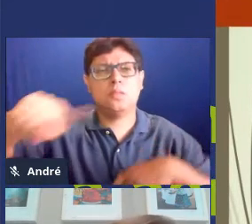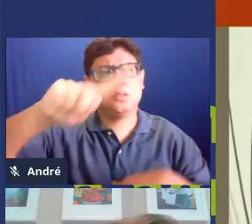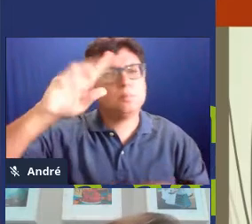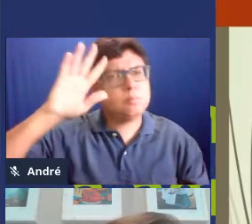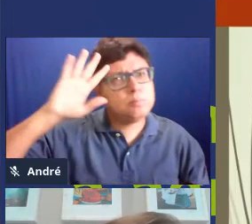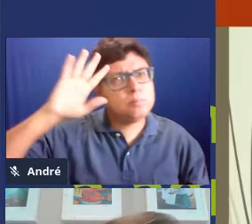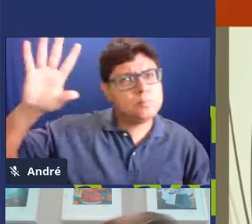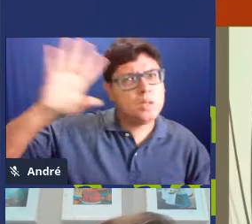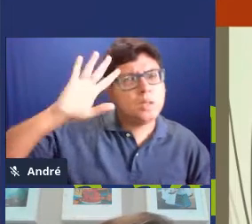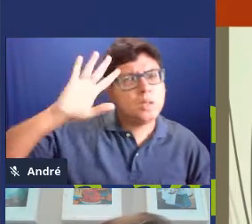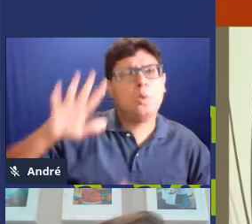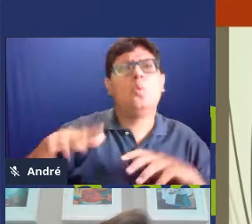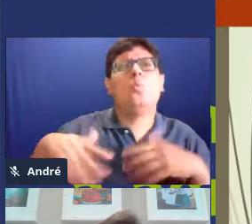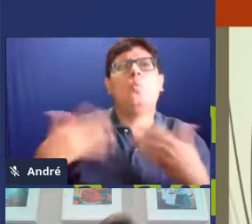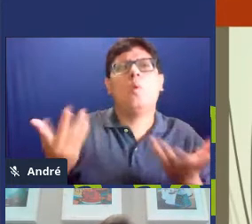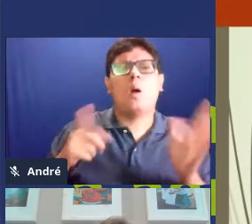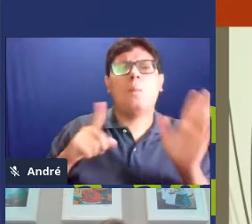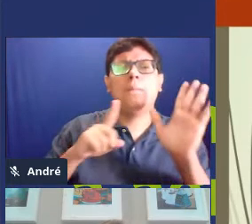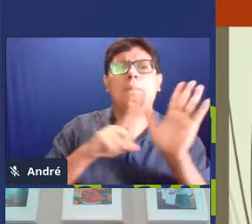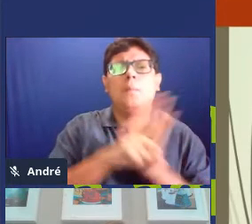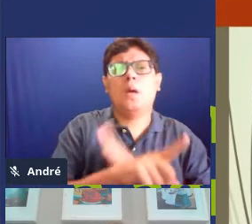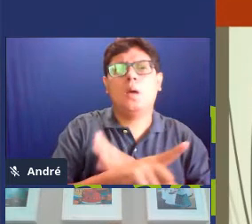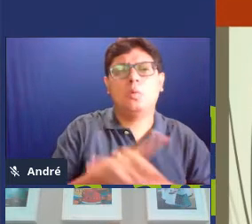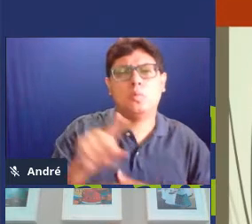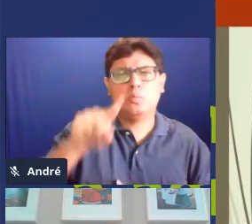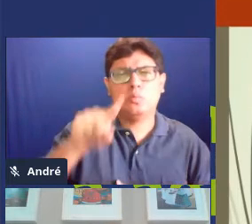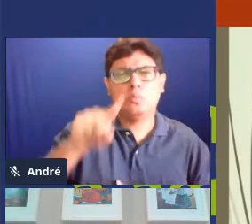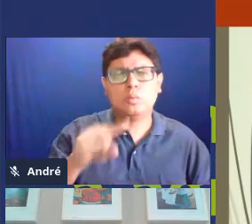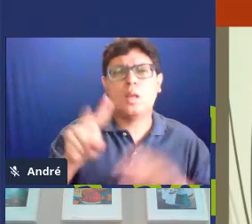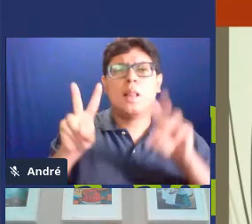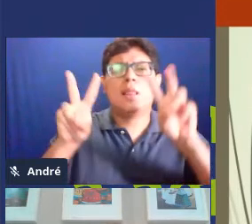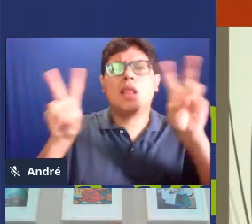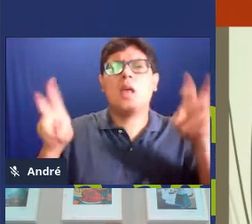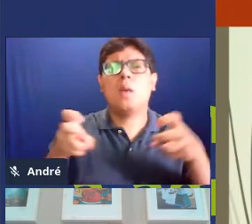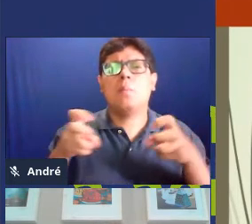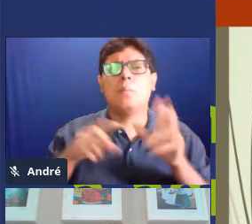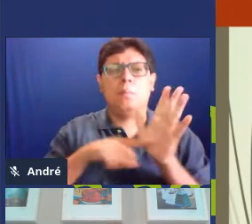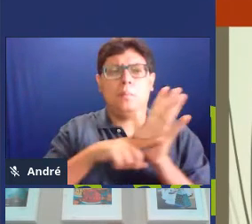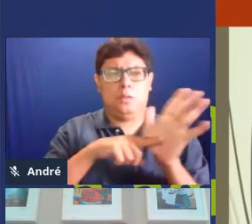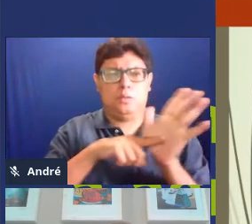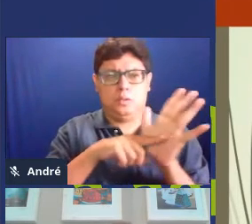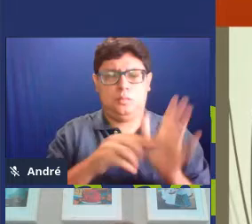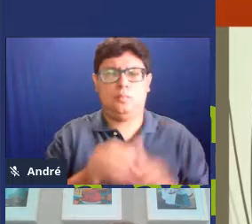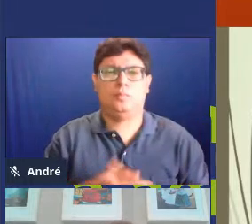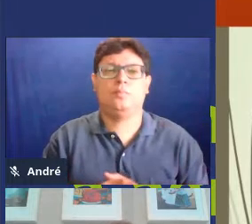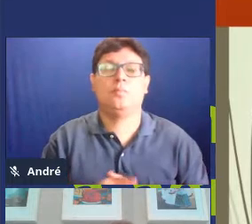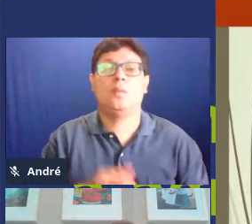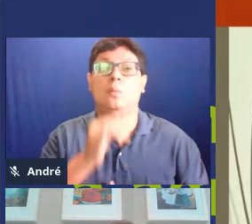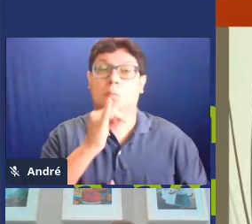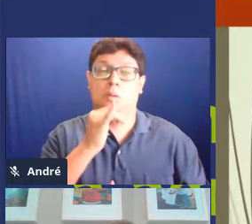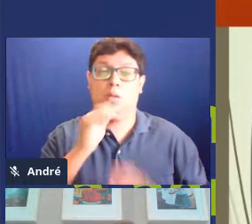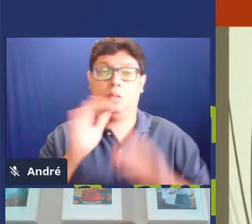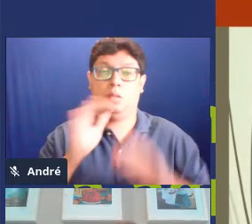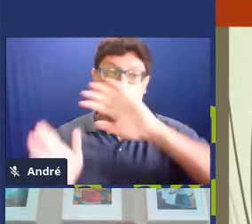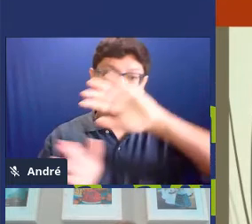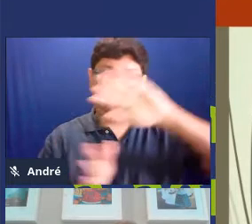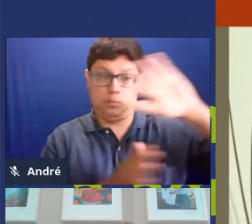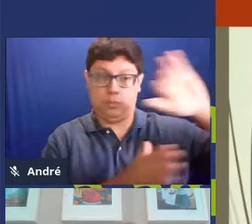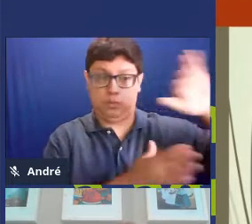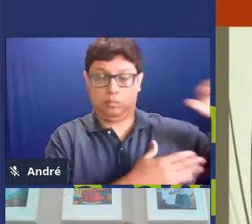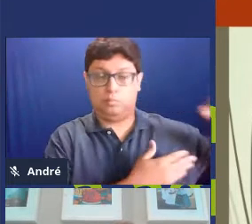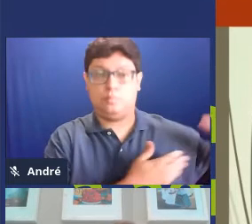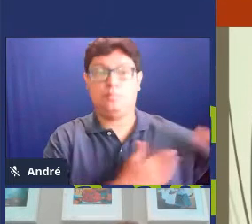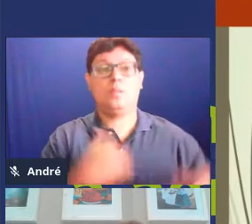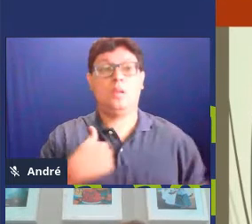outro exemplo na aquicultura. Eu trabalho com larva de camarão, desse camarão que tem muito na Ilha do